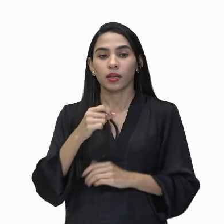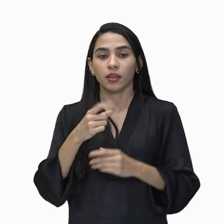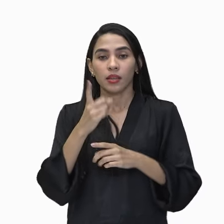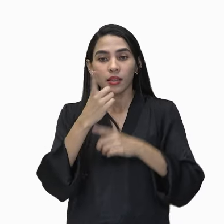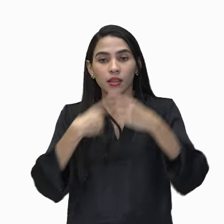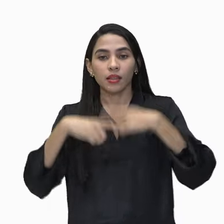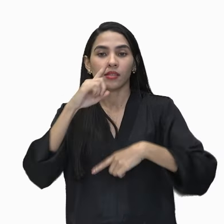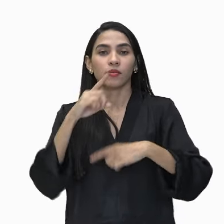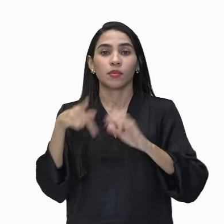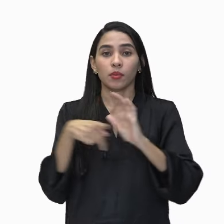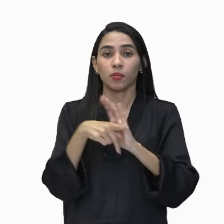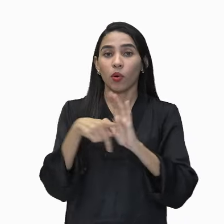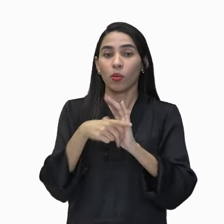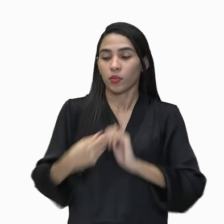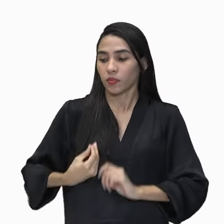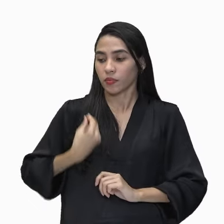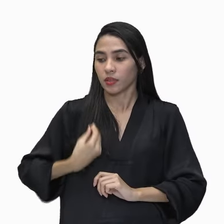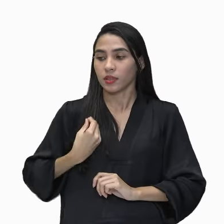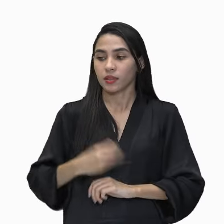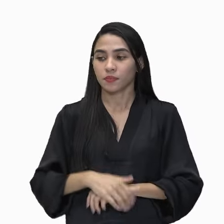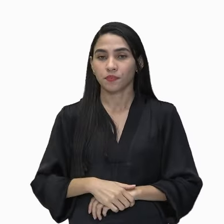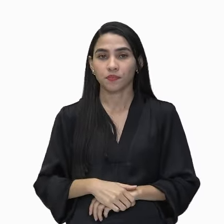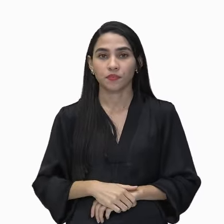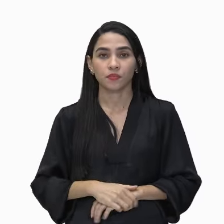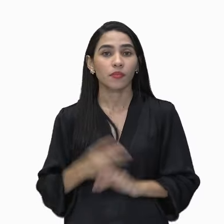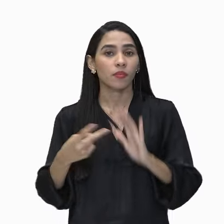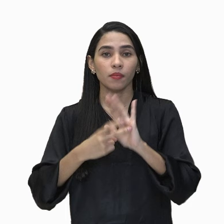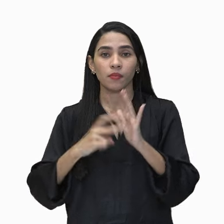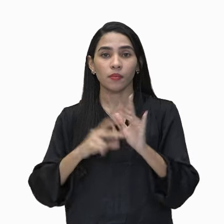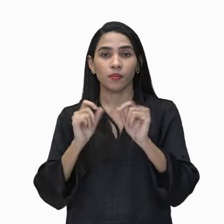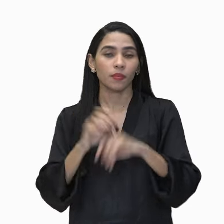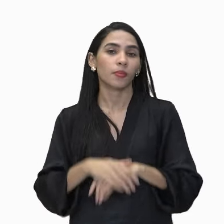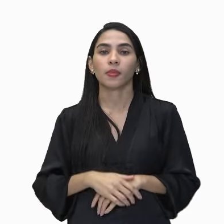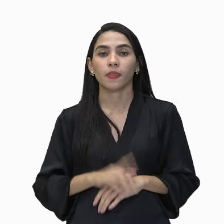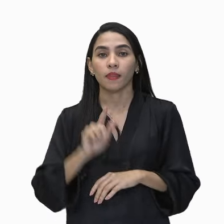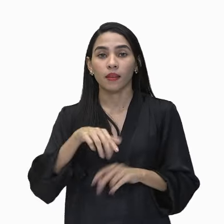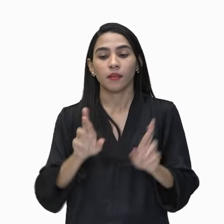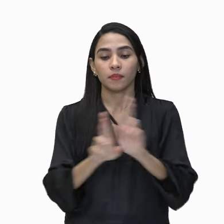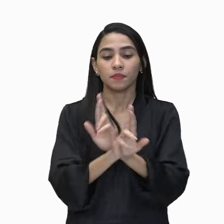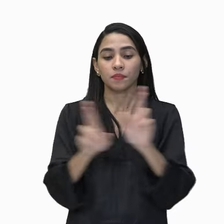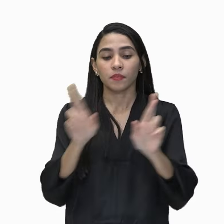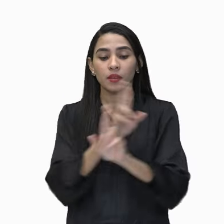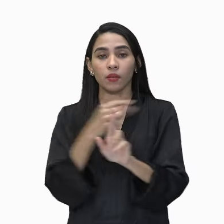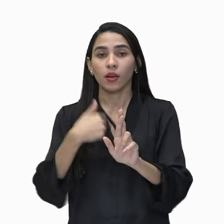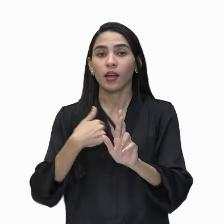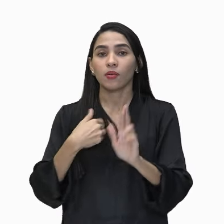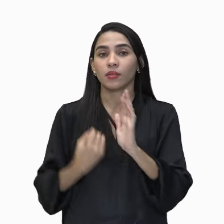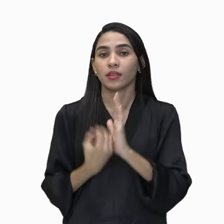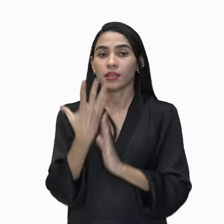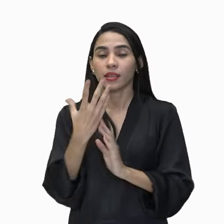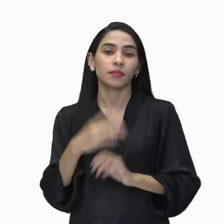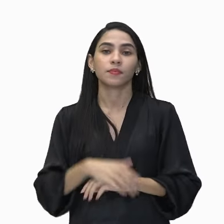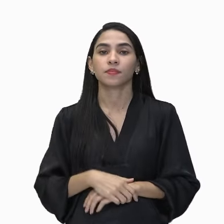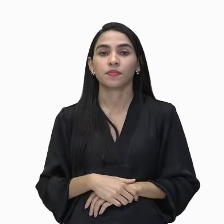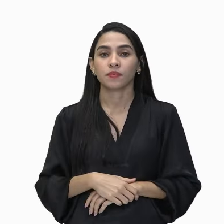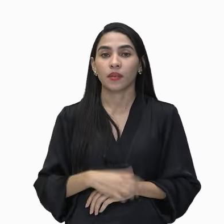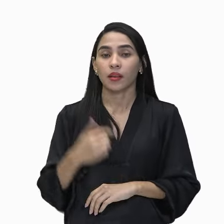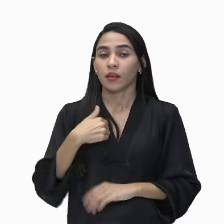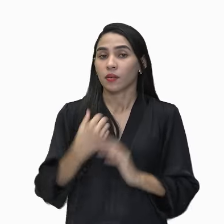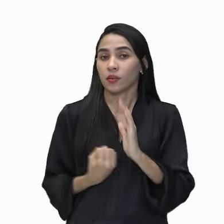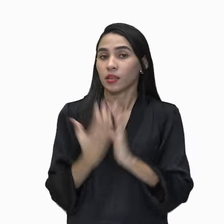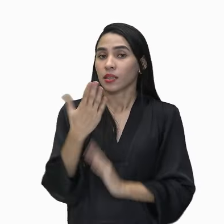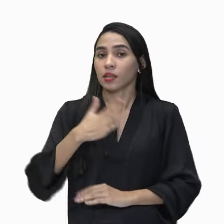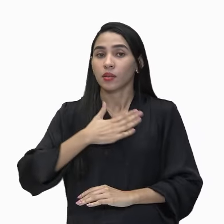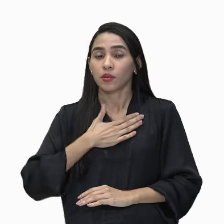desenvolvimento da existência. Então, o que é isso? São as relações que eu vou criar. Relações que eu crio